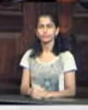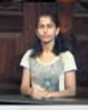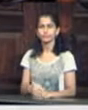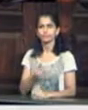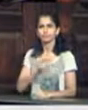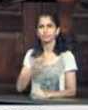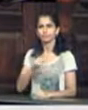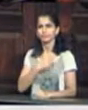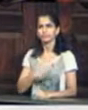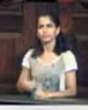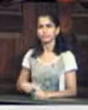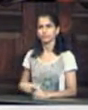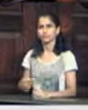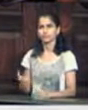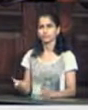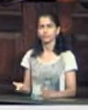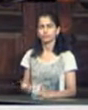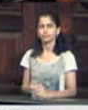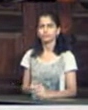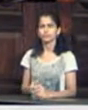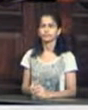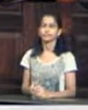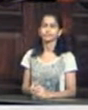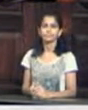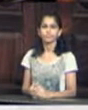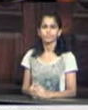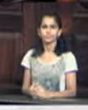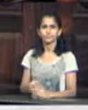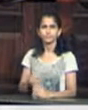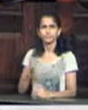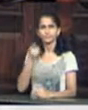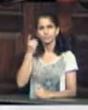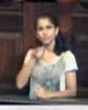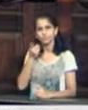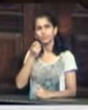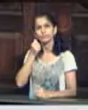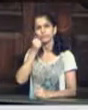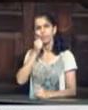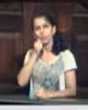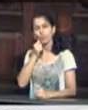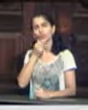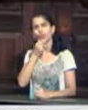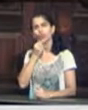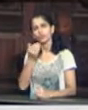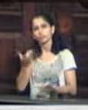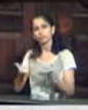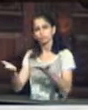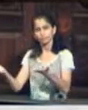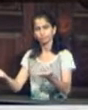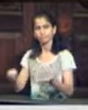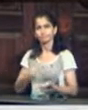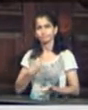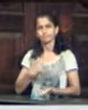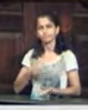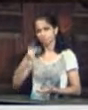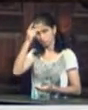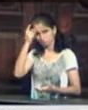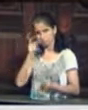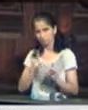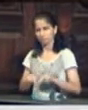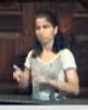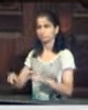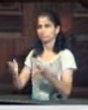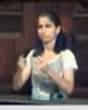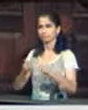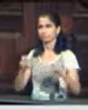Senhor presidente, deputado André Siciliano, deputados e deputadas aqui presentes, cidadãos que estão nas